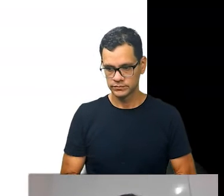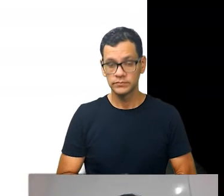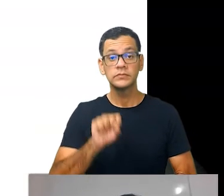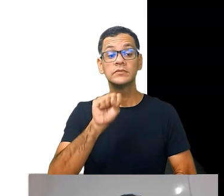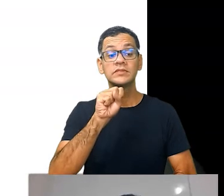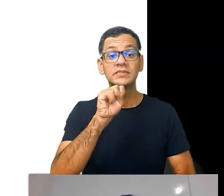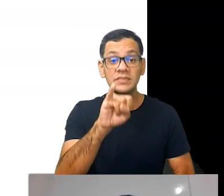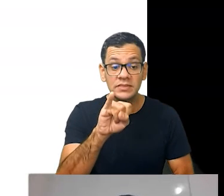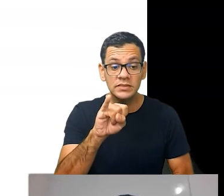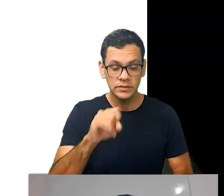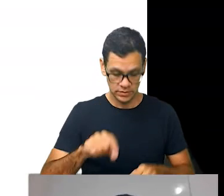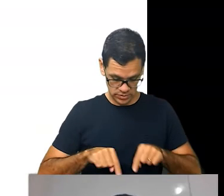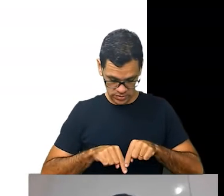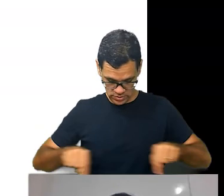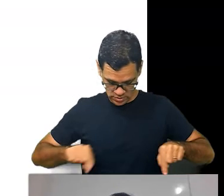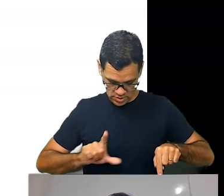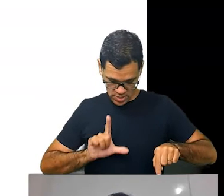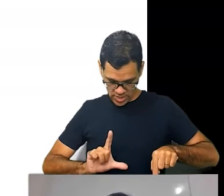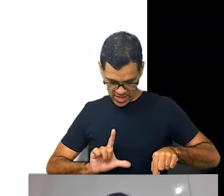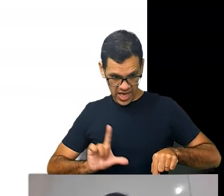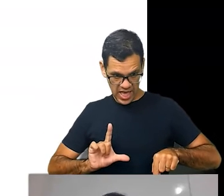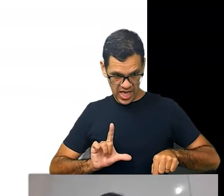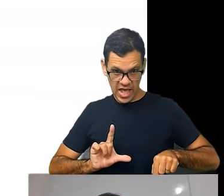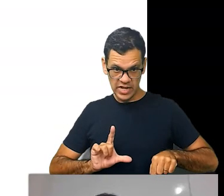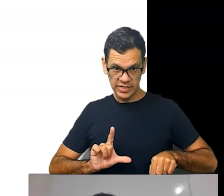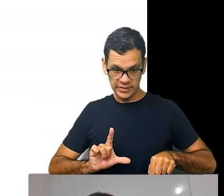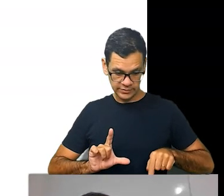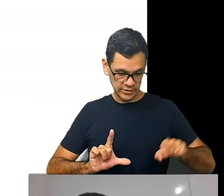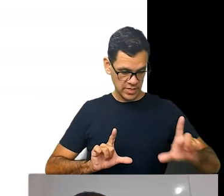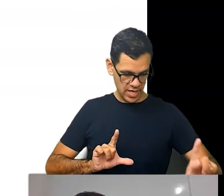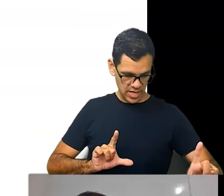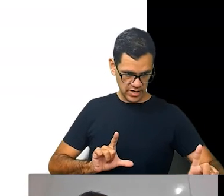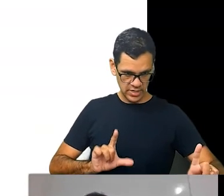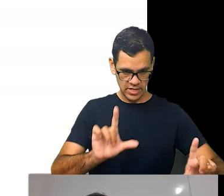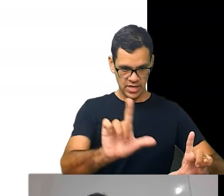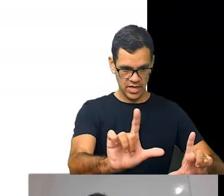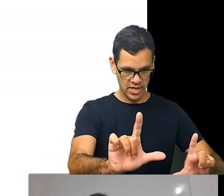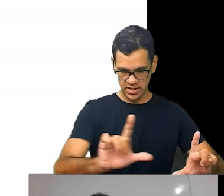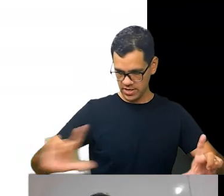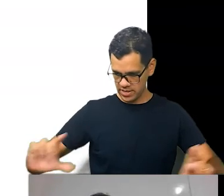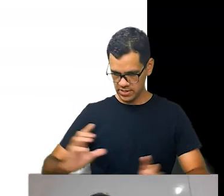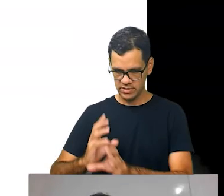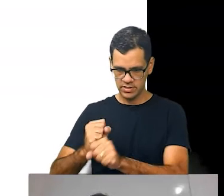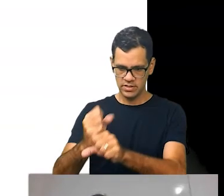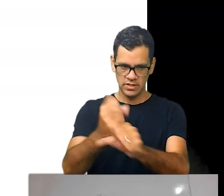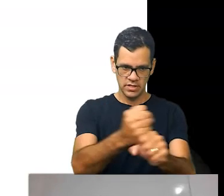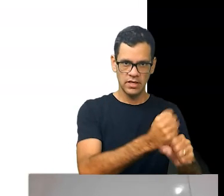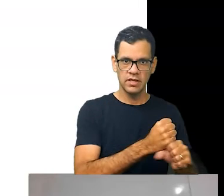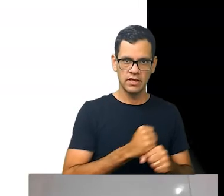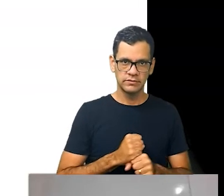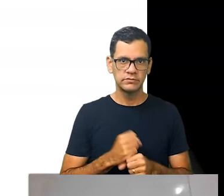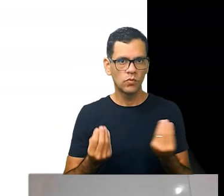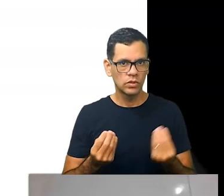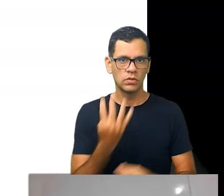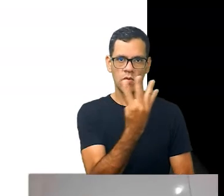Então, atente para esse último aqui, ó. Se o lado mede L, então o perímetro é somar todos esses